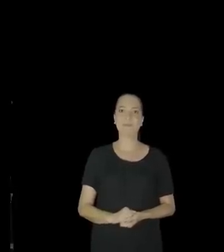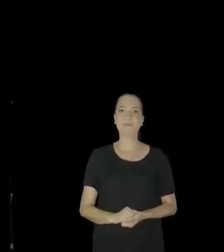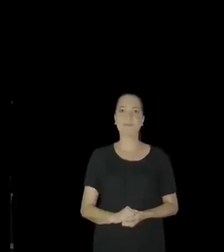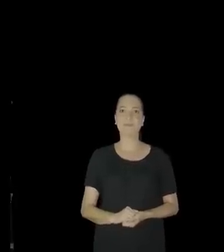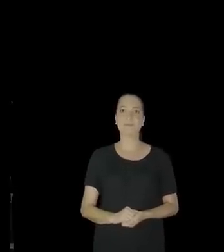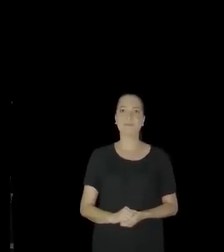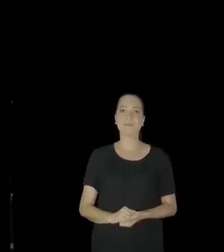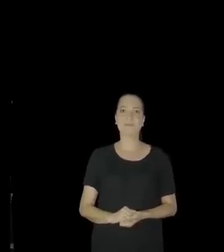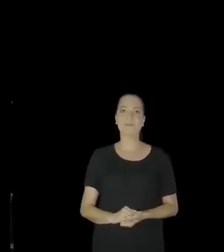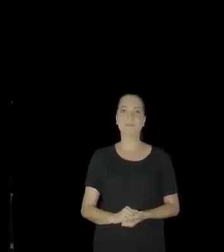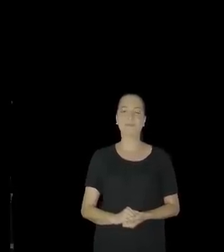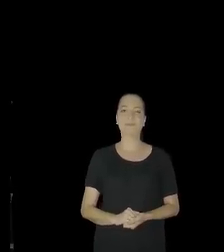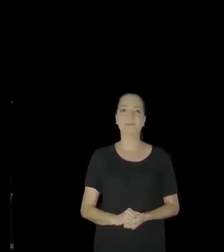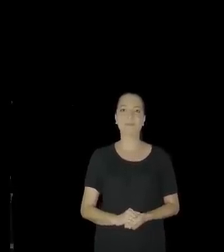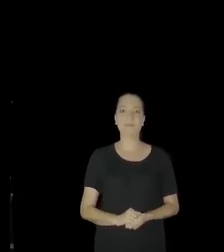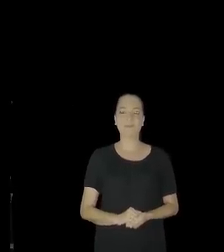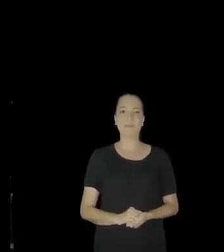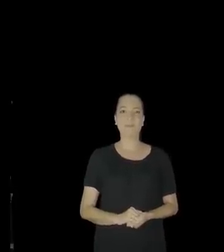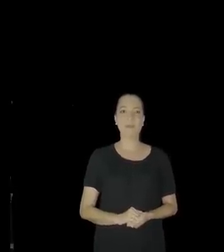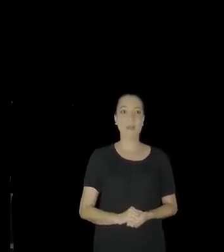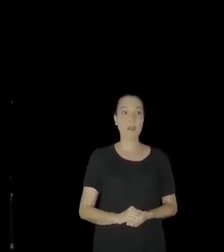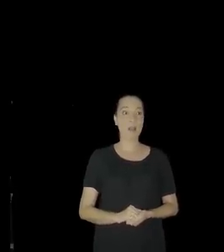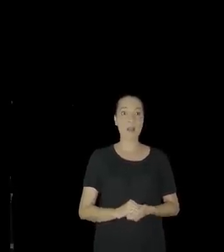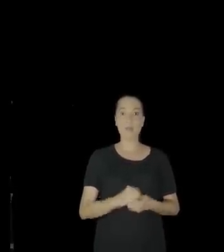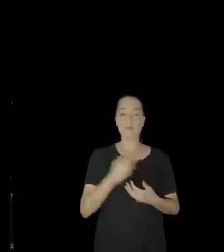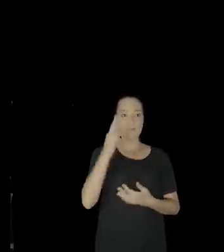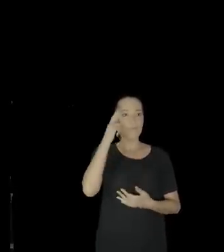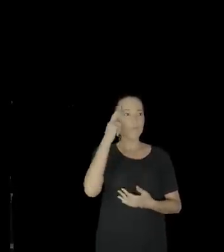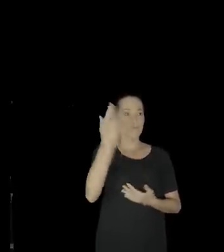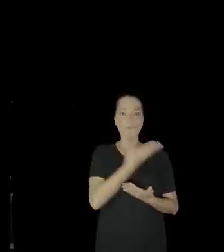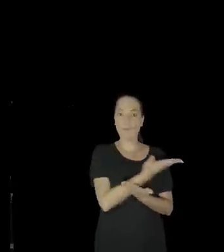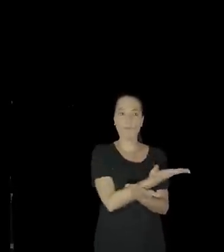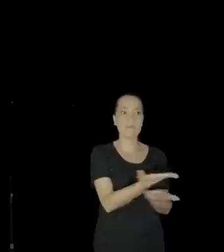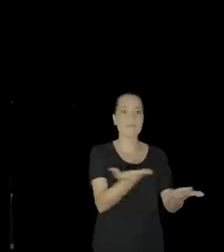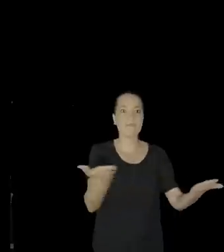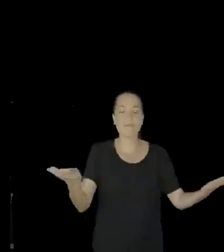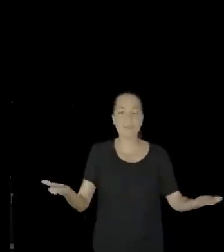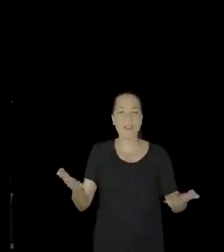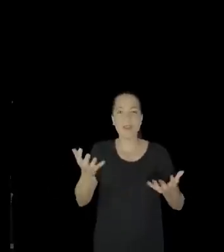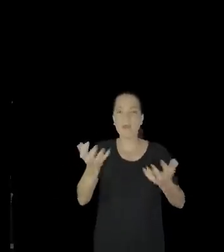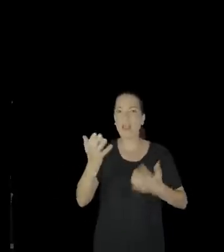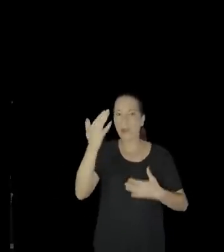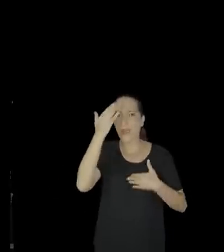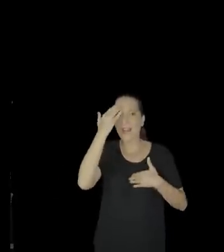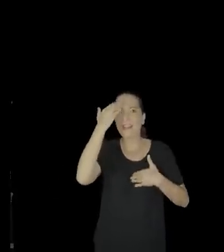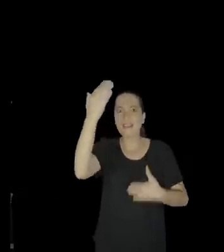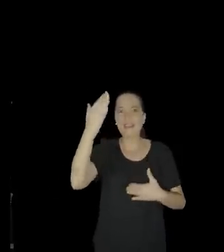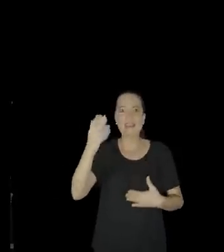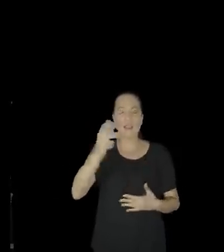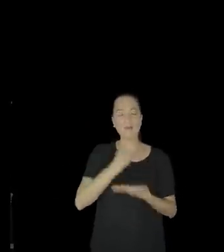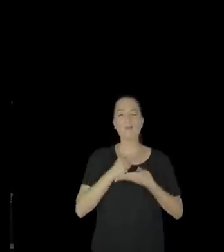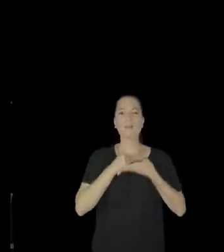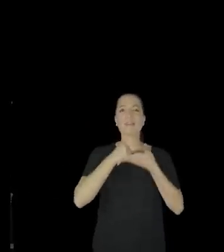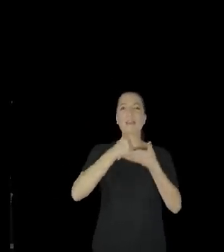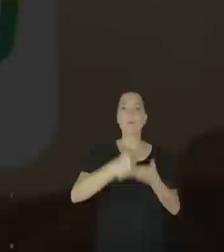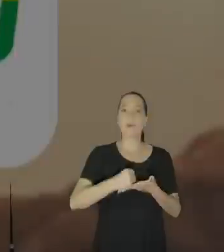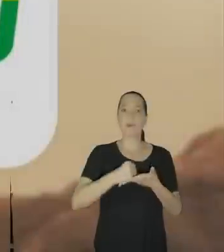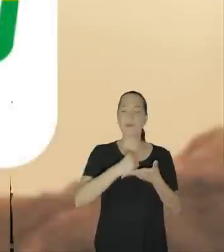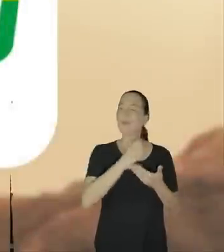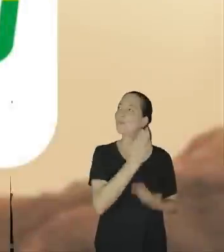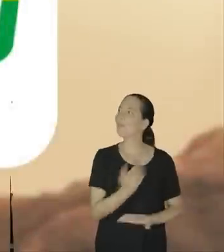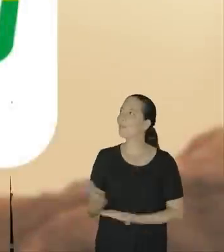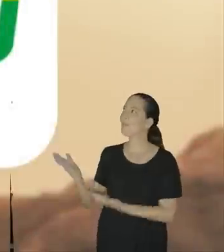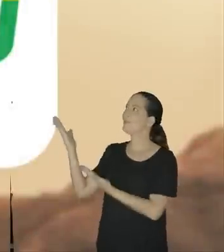Senhoras e senhores, boa noite. Gostaríamos de agradecer aos nossos patrocinadores. Patrocínio